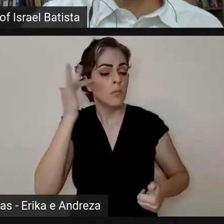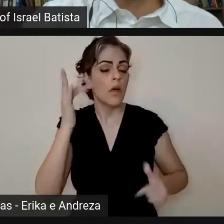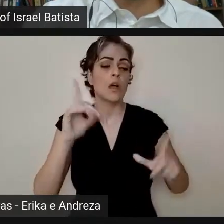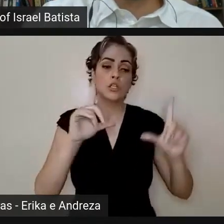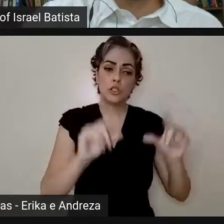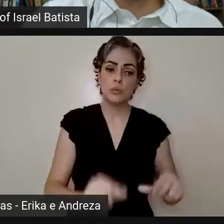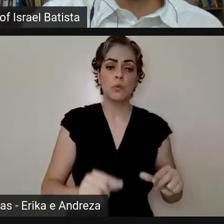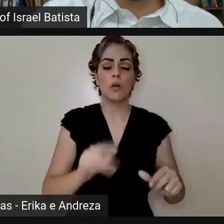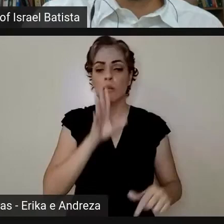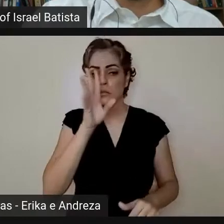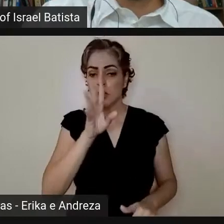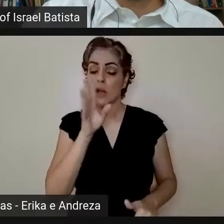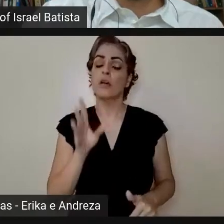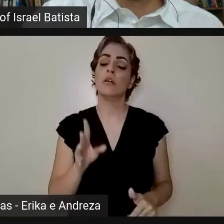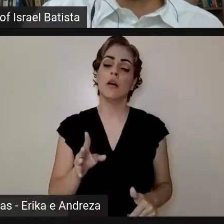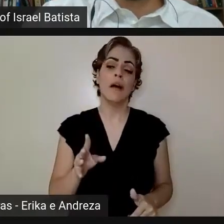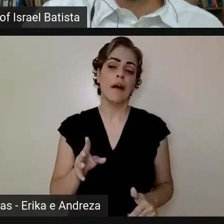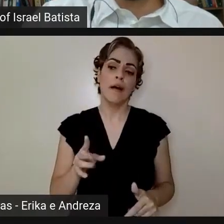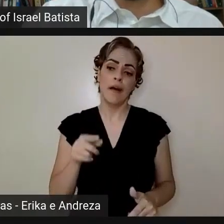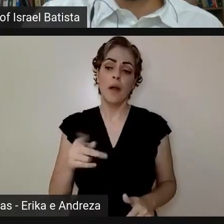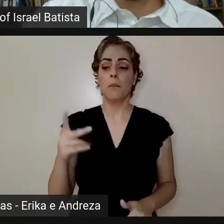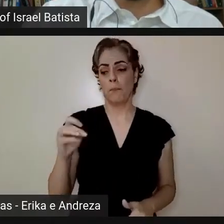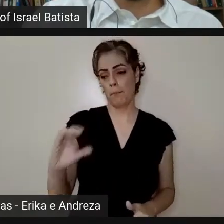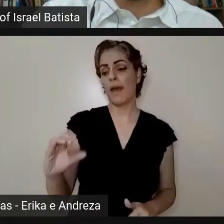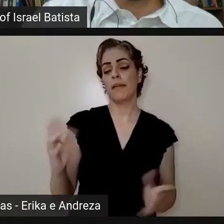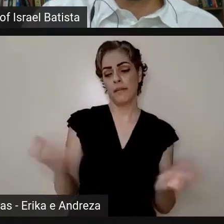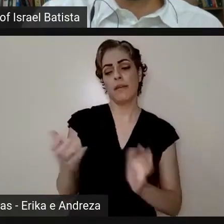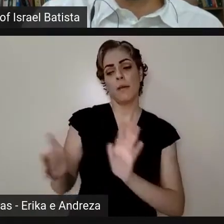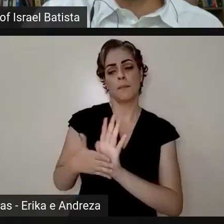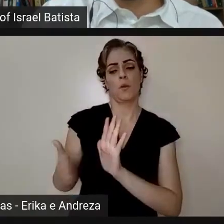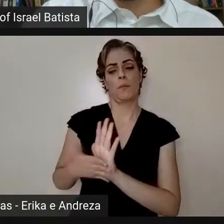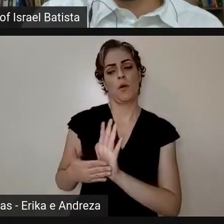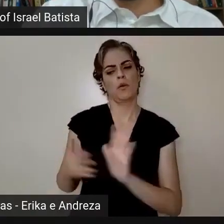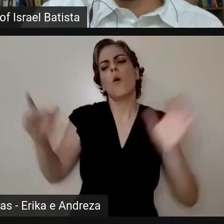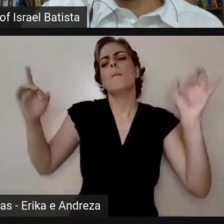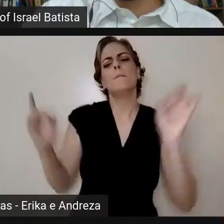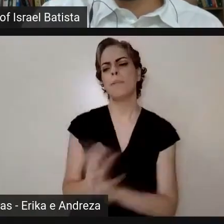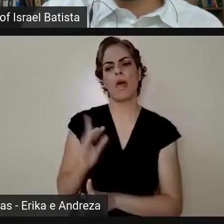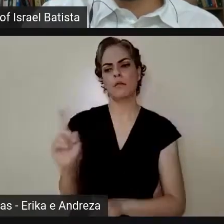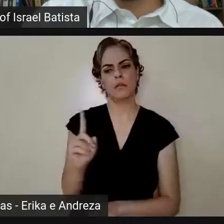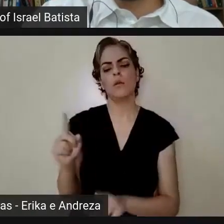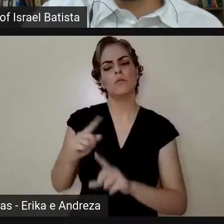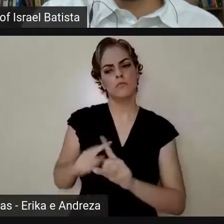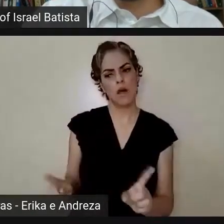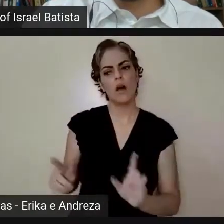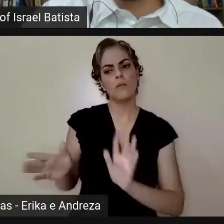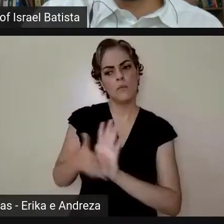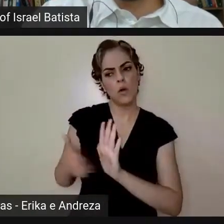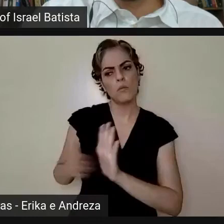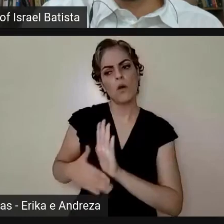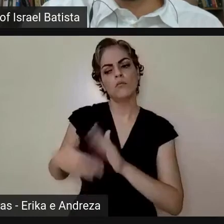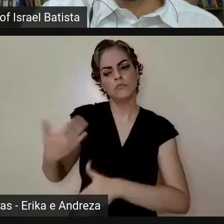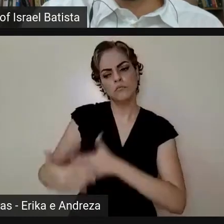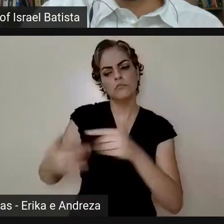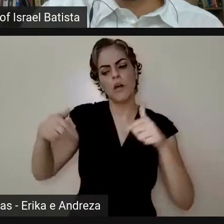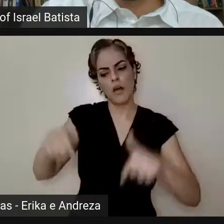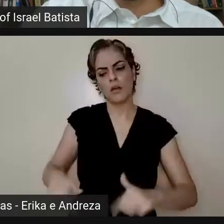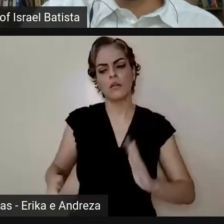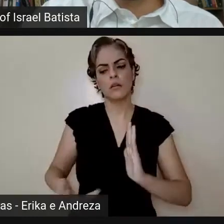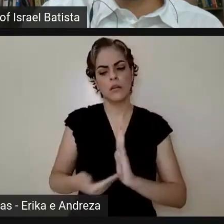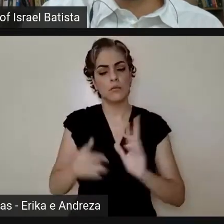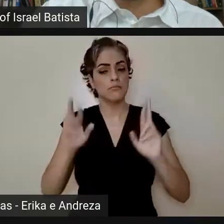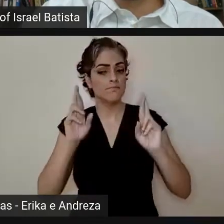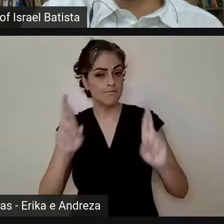forma incompleta, como eu mencionei, mas que através das emendas que nós vamos trabalhar aqui na tramitação dela na Câmara dos Deputados, a gente espera